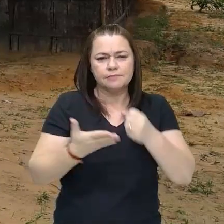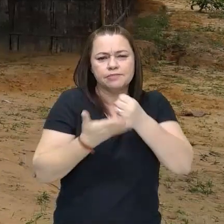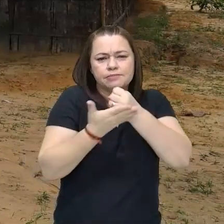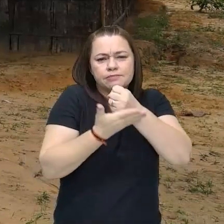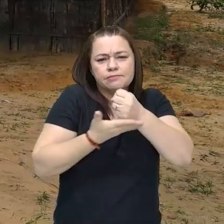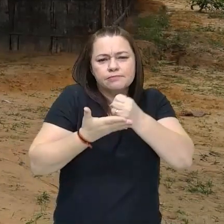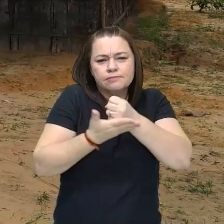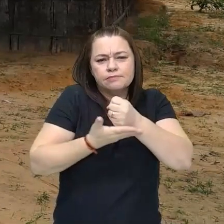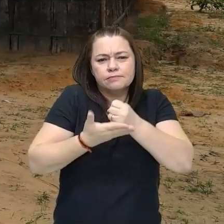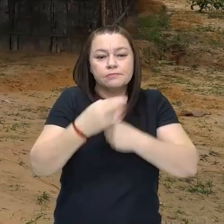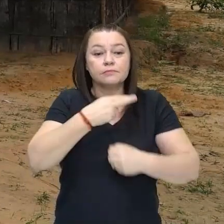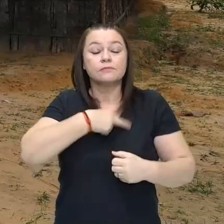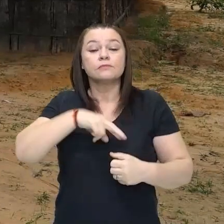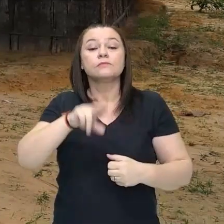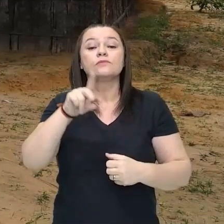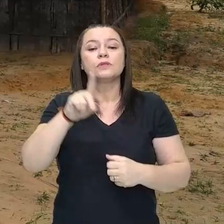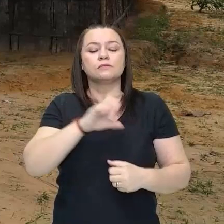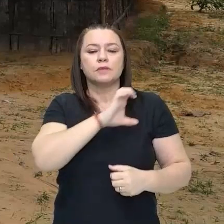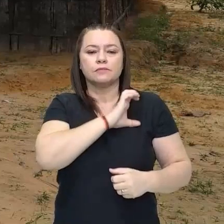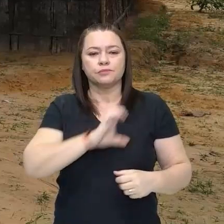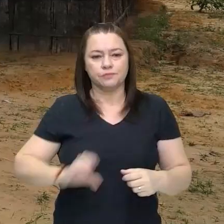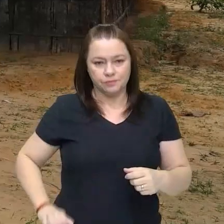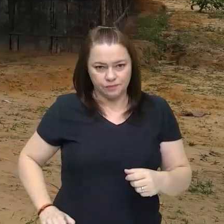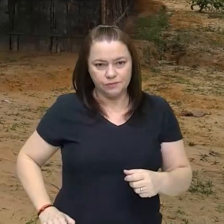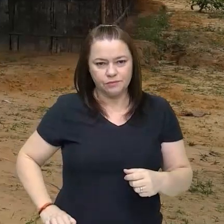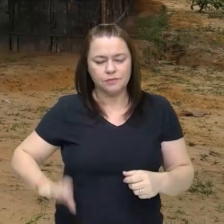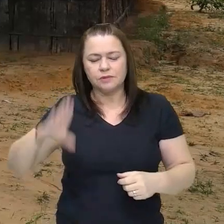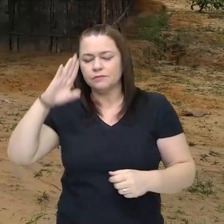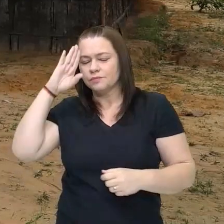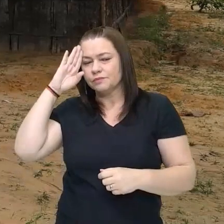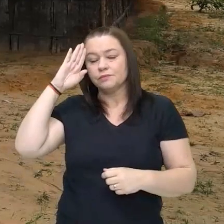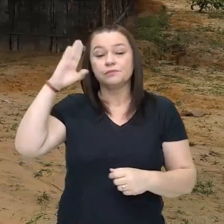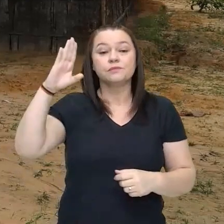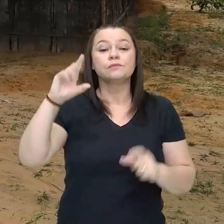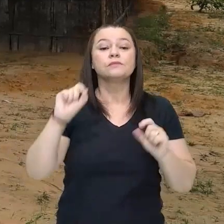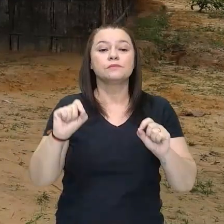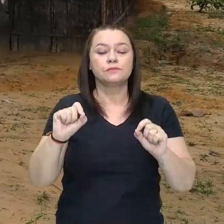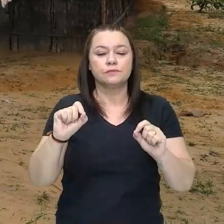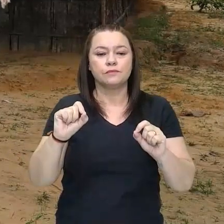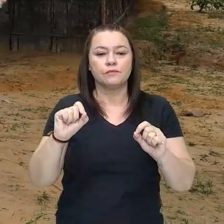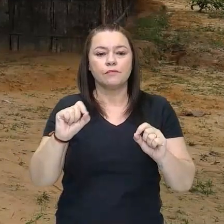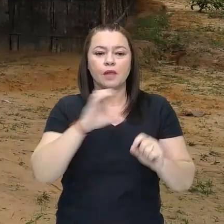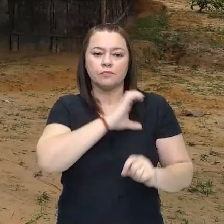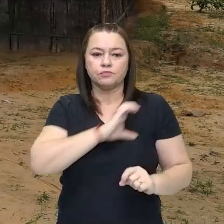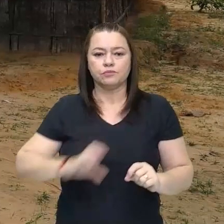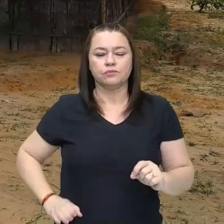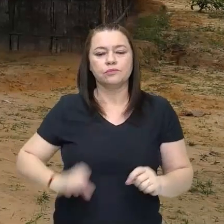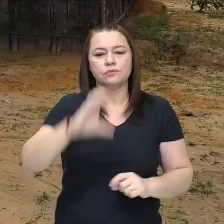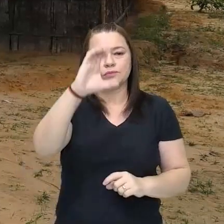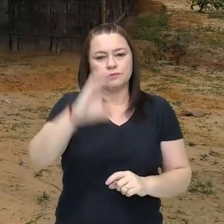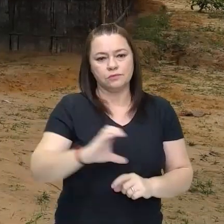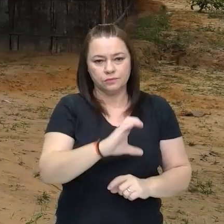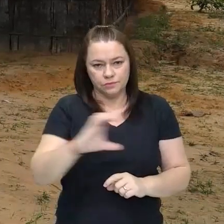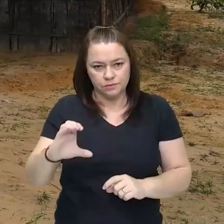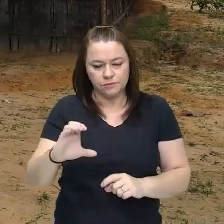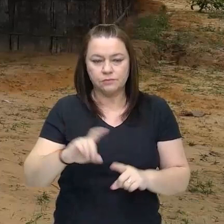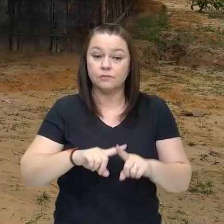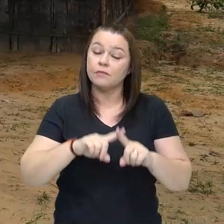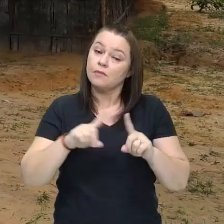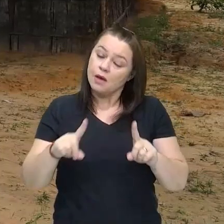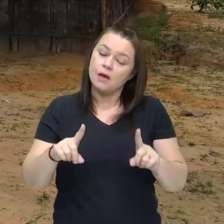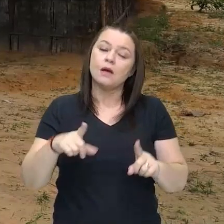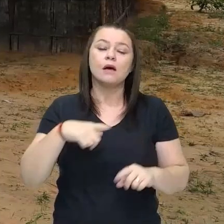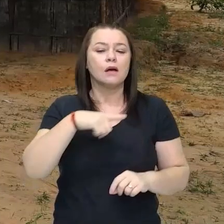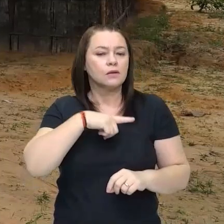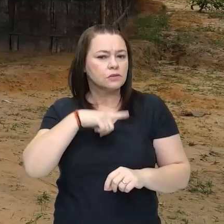da nossa religião é o cristianismo, certo? Principalmente o cristianismo católico. Porém, vale ressaltar